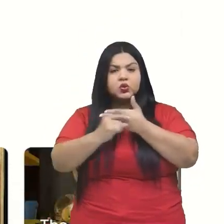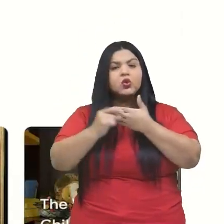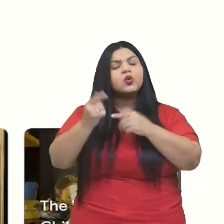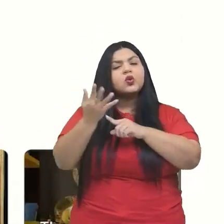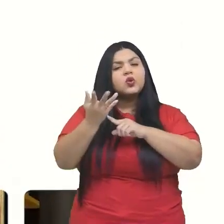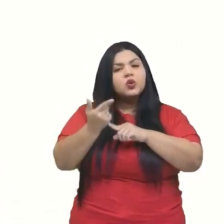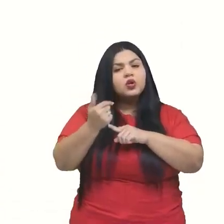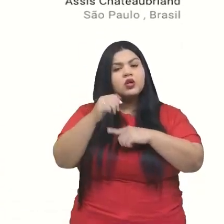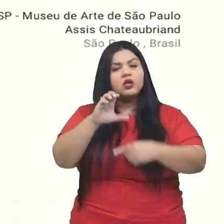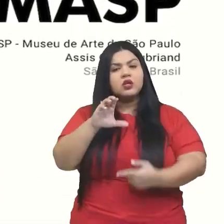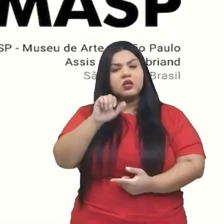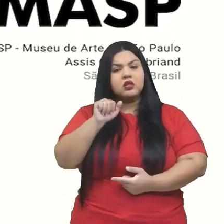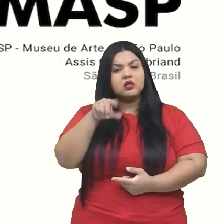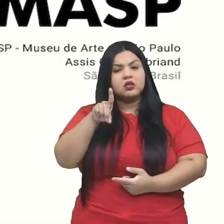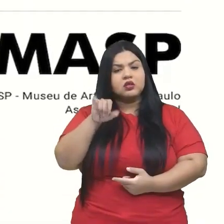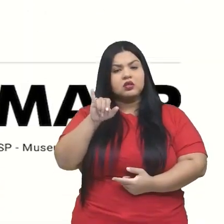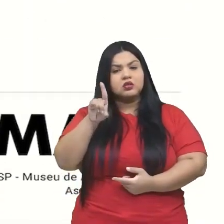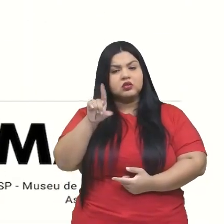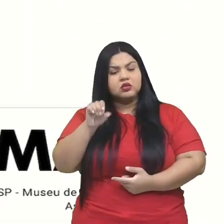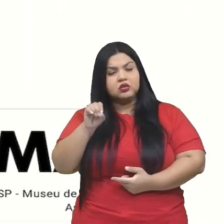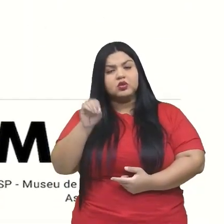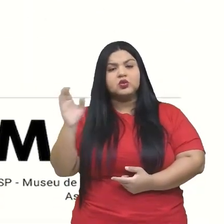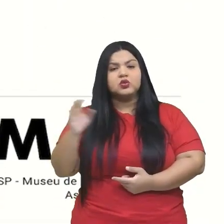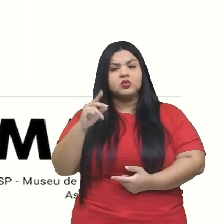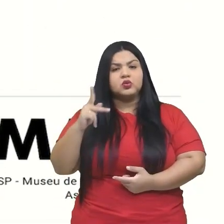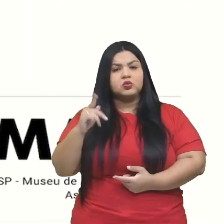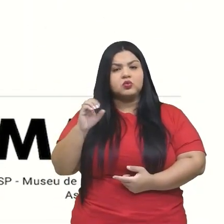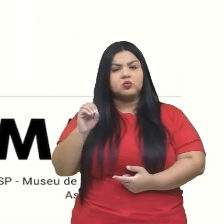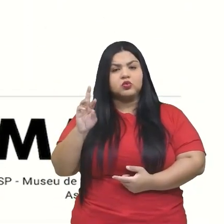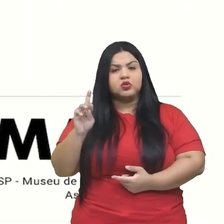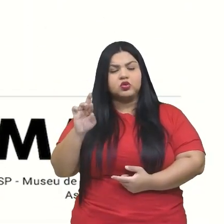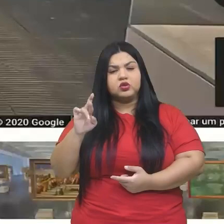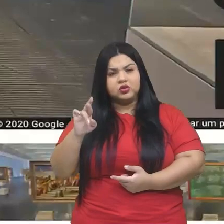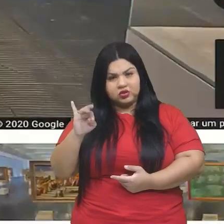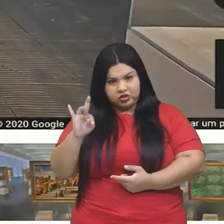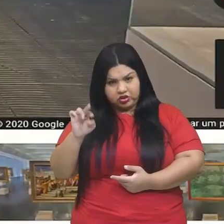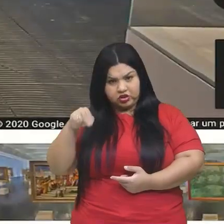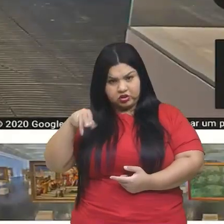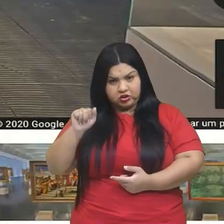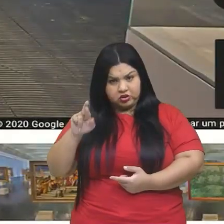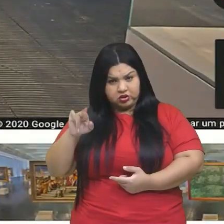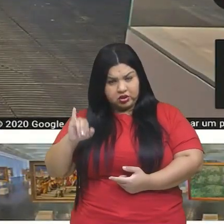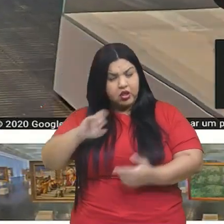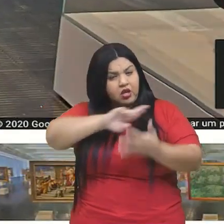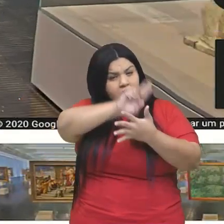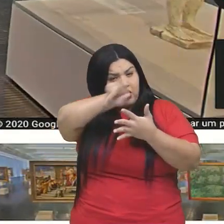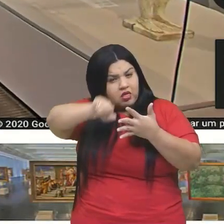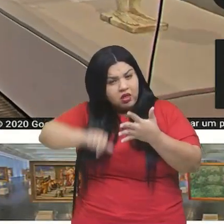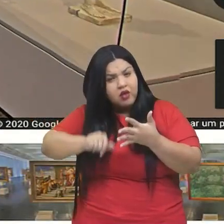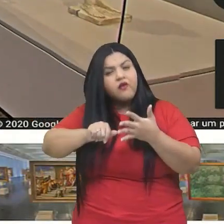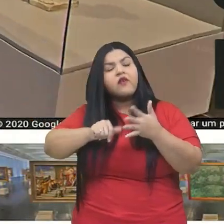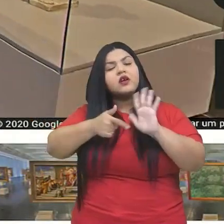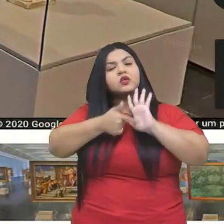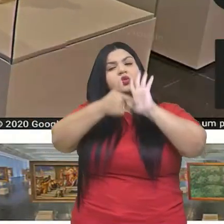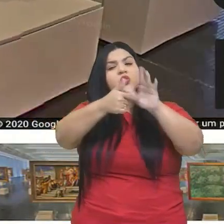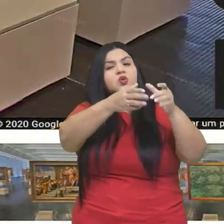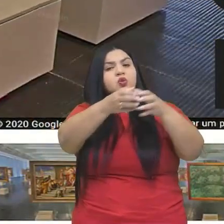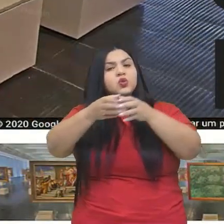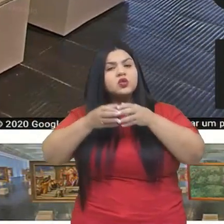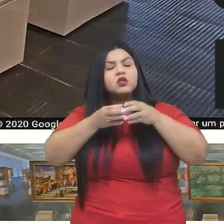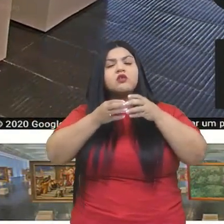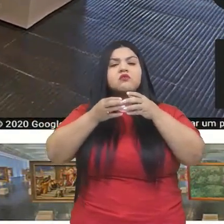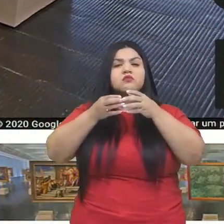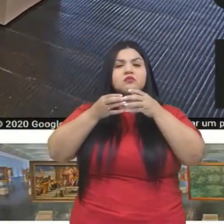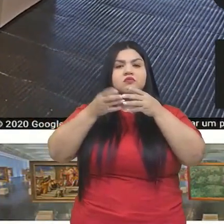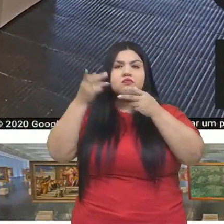Cândido Portinari, né? Então existem aqui diversas obras dessas coleções, olha só, fazendo uma viagem